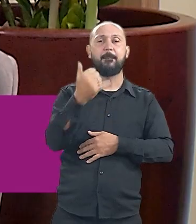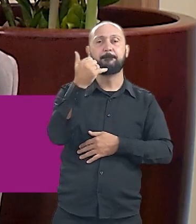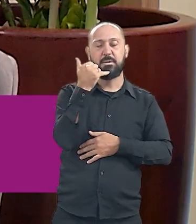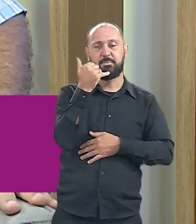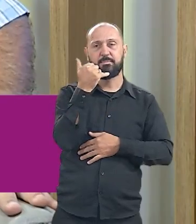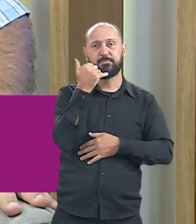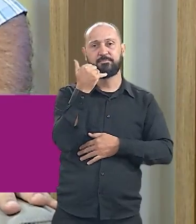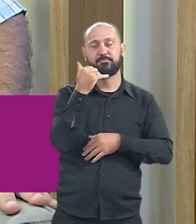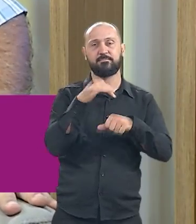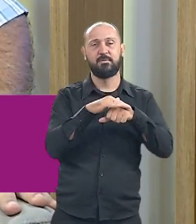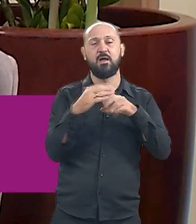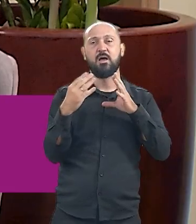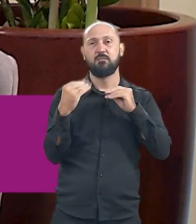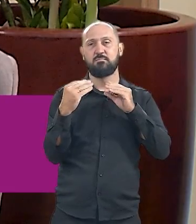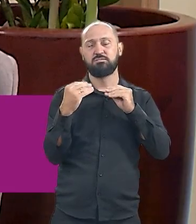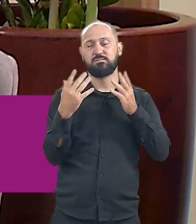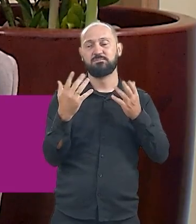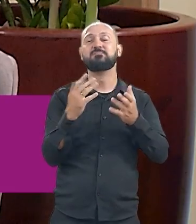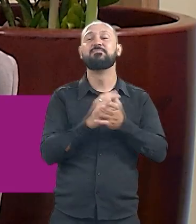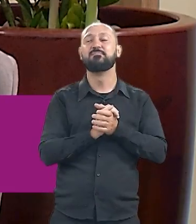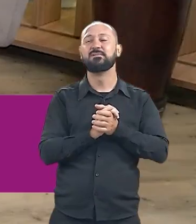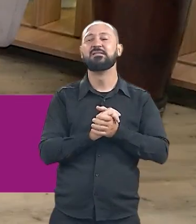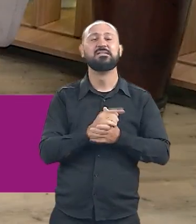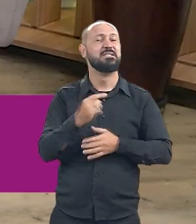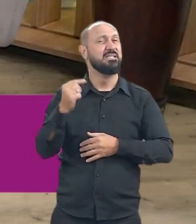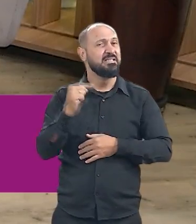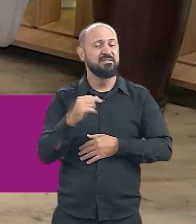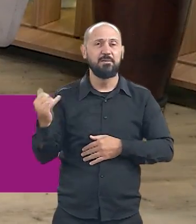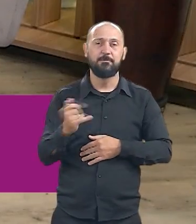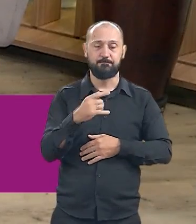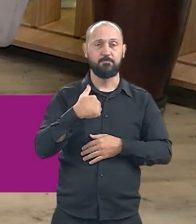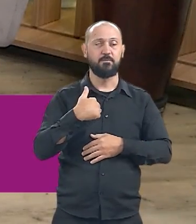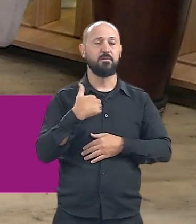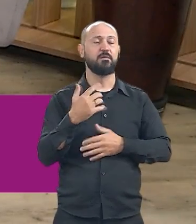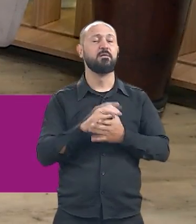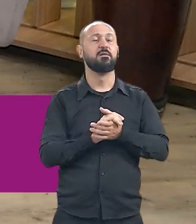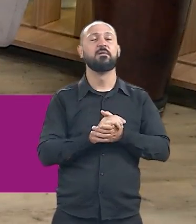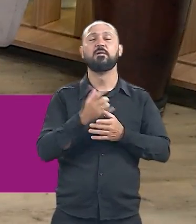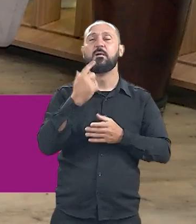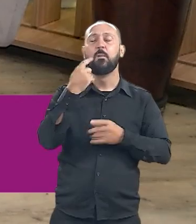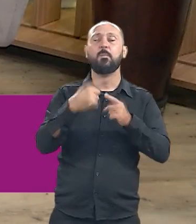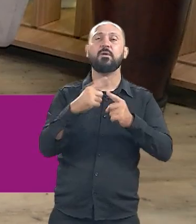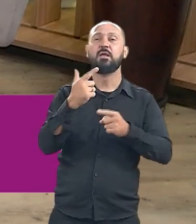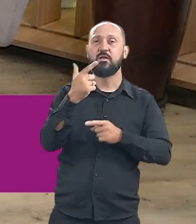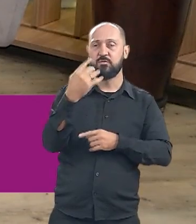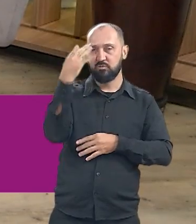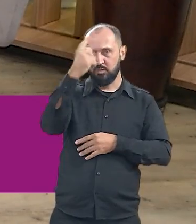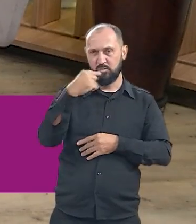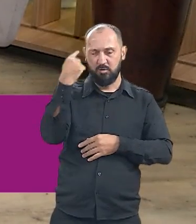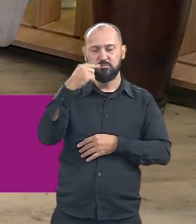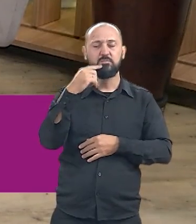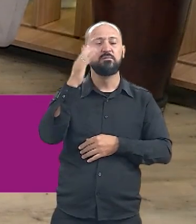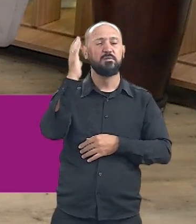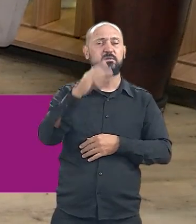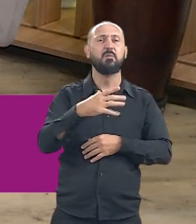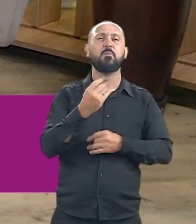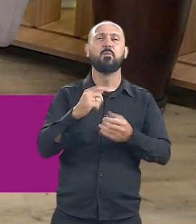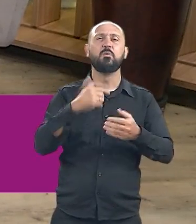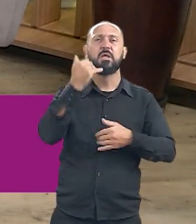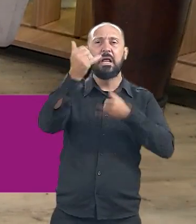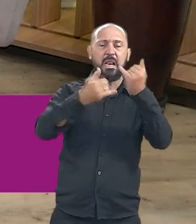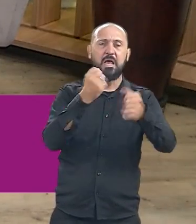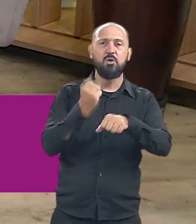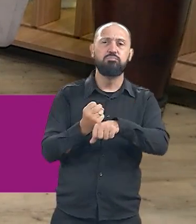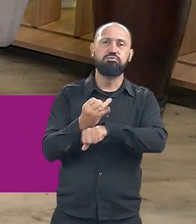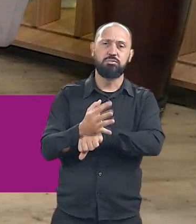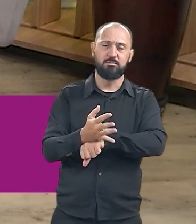Exatamente. Isso que é importante. E eu gosto também porque de saber... funciona 24 horas por dia. Então, muitas pessoas ligam de madrugada. Ligam de madrugada. E